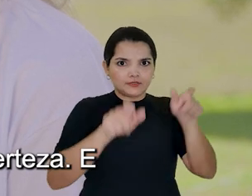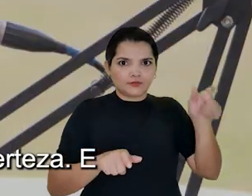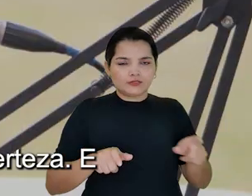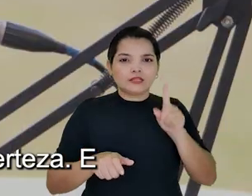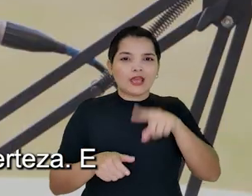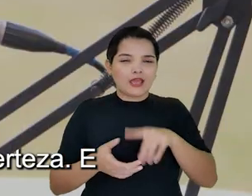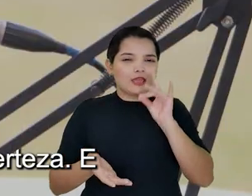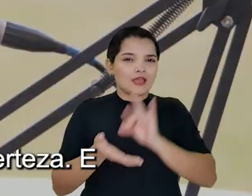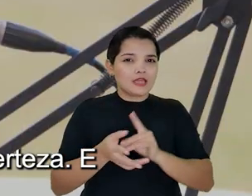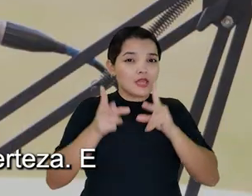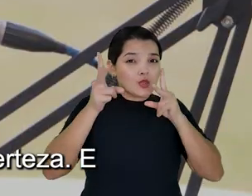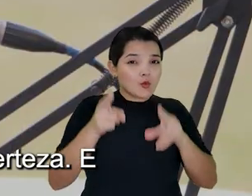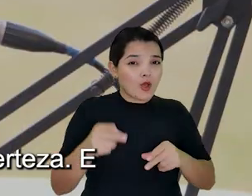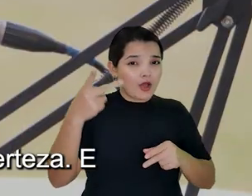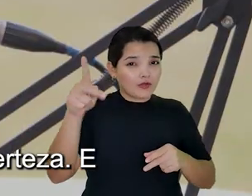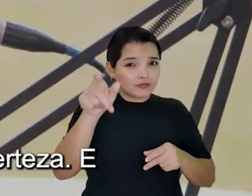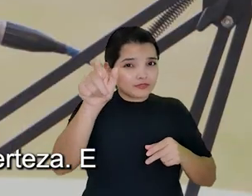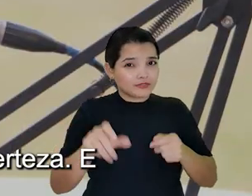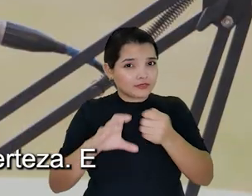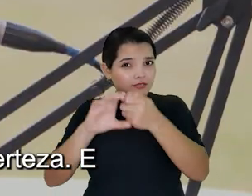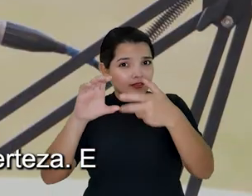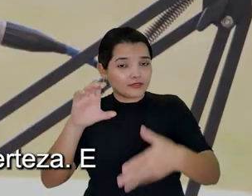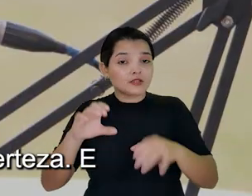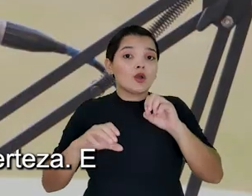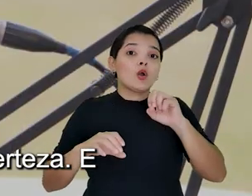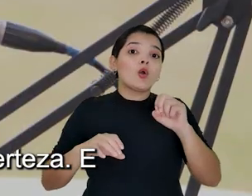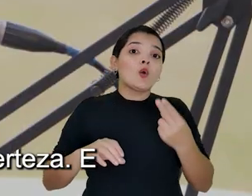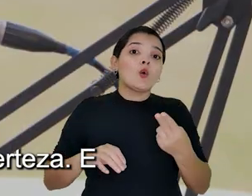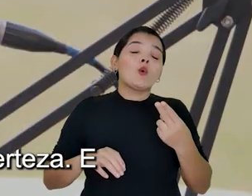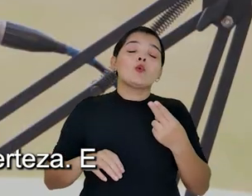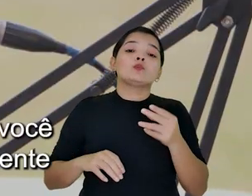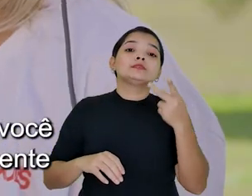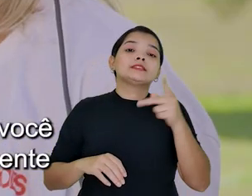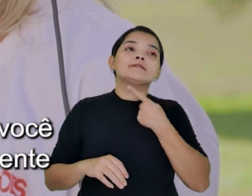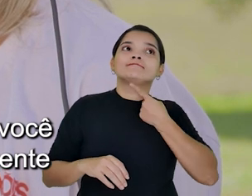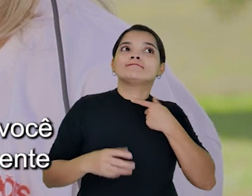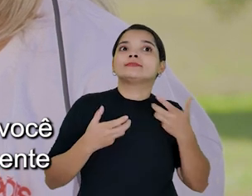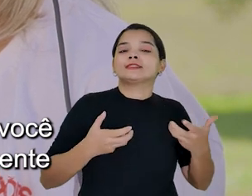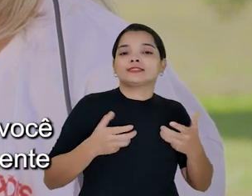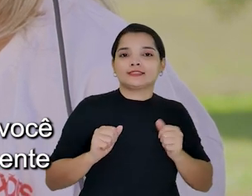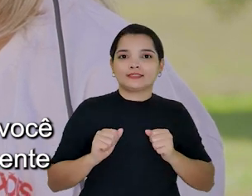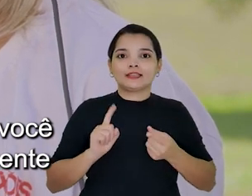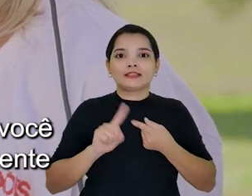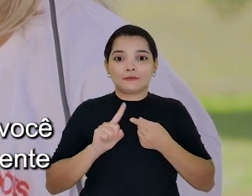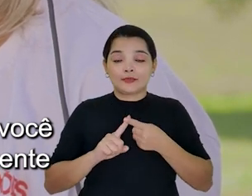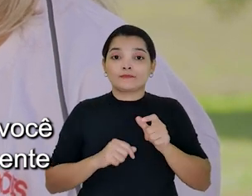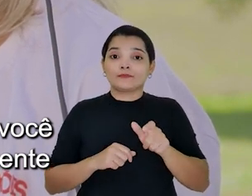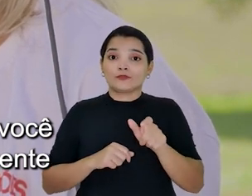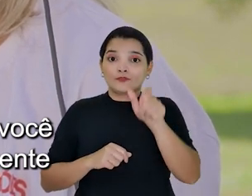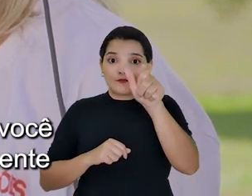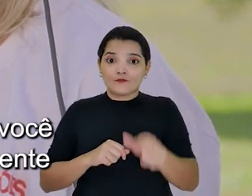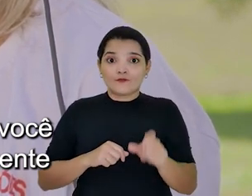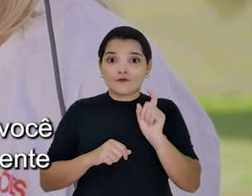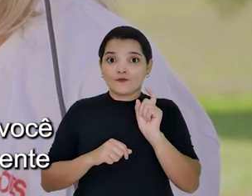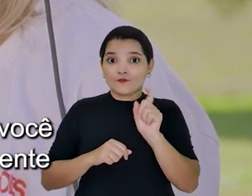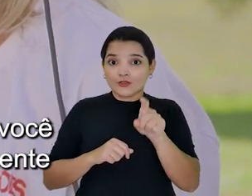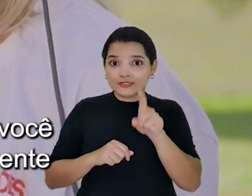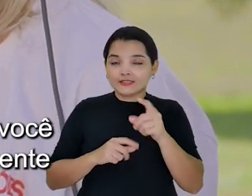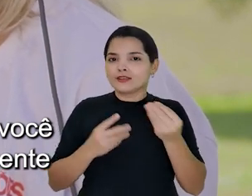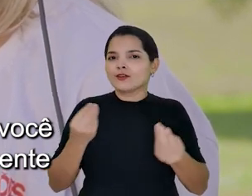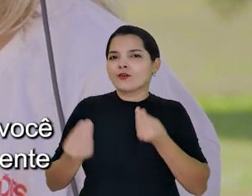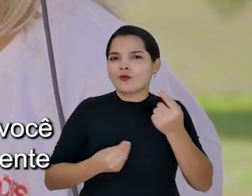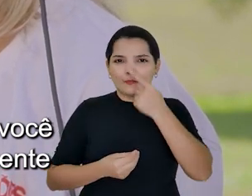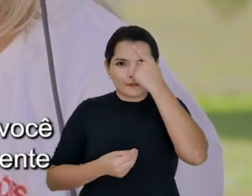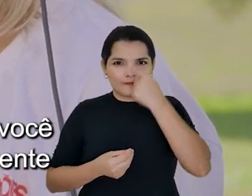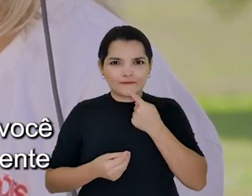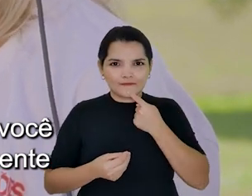outro hum totalmente oposto Com certeza e o que você é é parecido ou É oposto ao